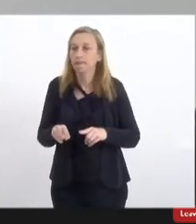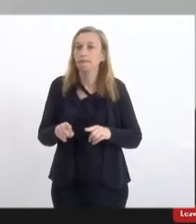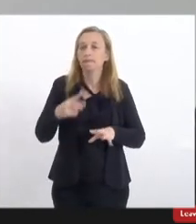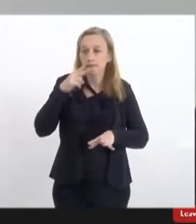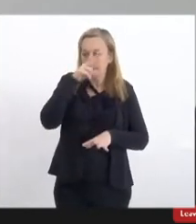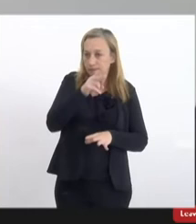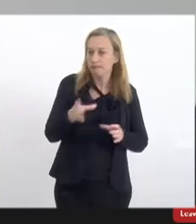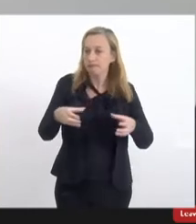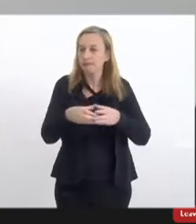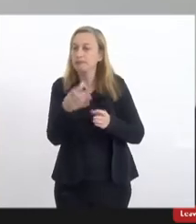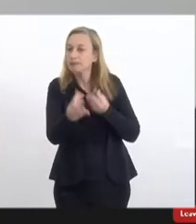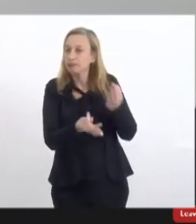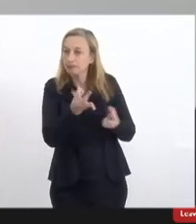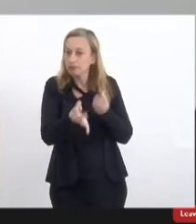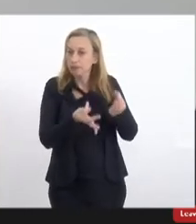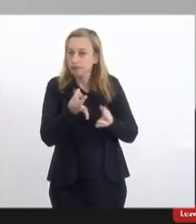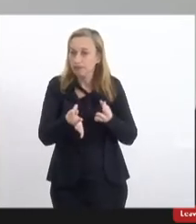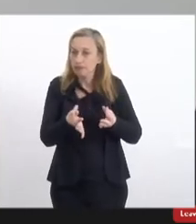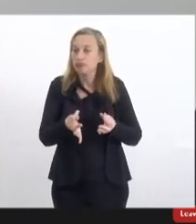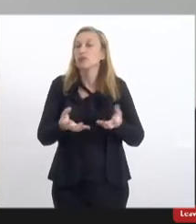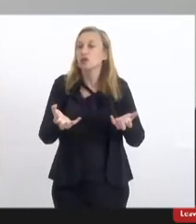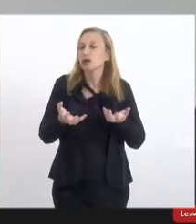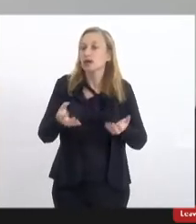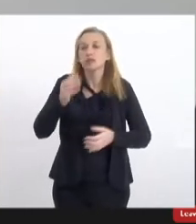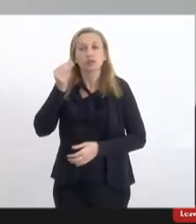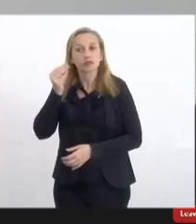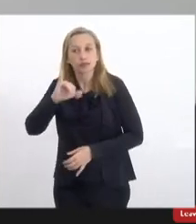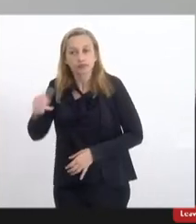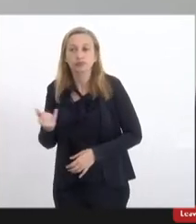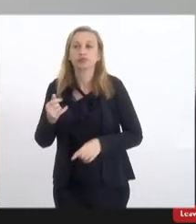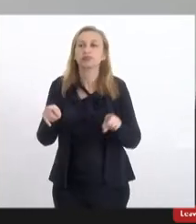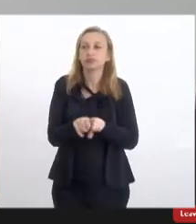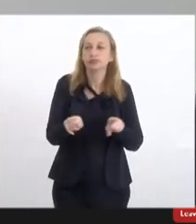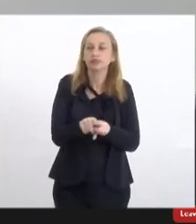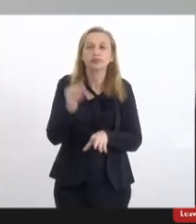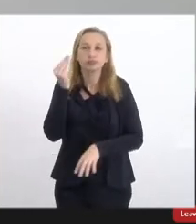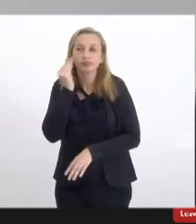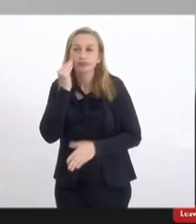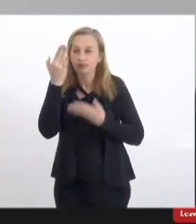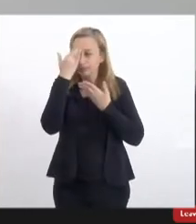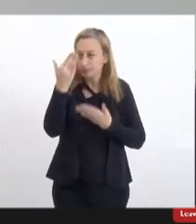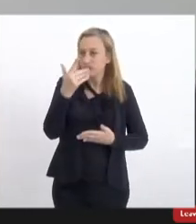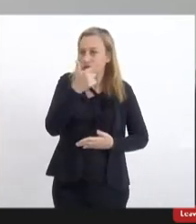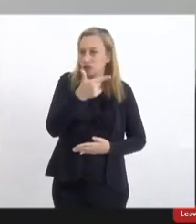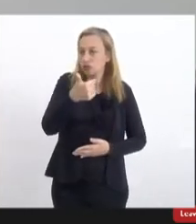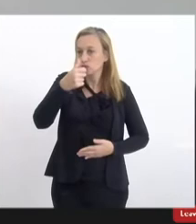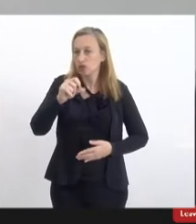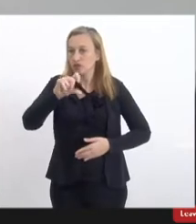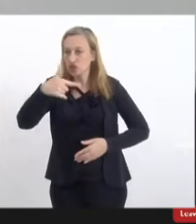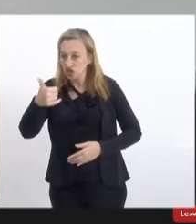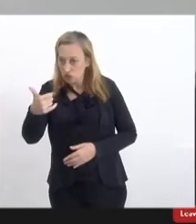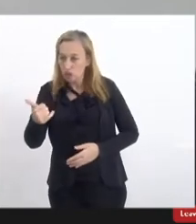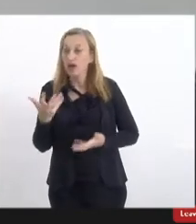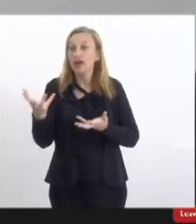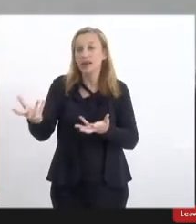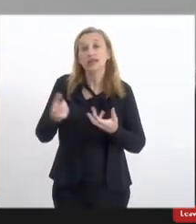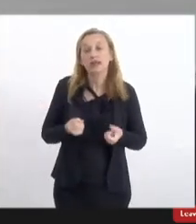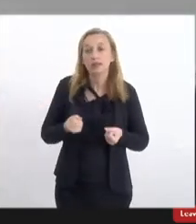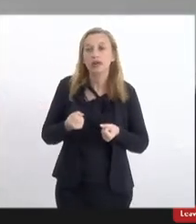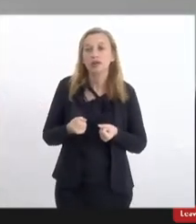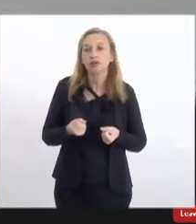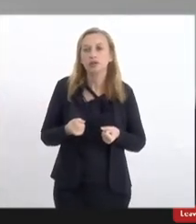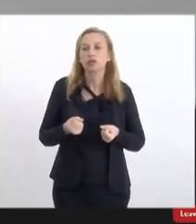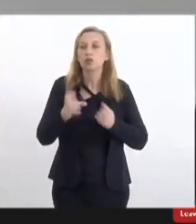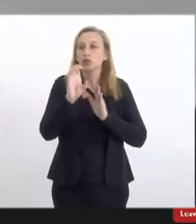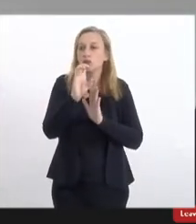das comunidades terapêuticas. Então, eu quero aproveitar a oportunidade para agradecer. Em 2021, nós recebemos uma